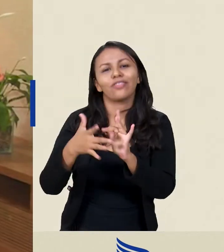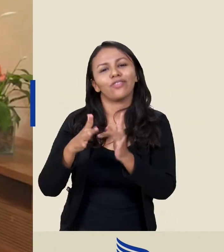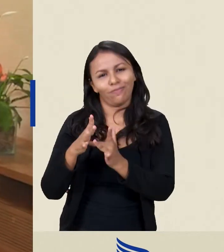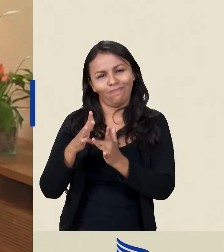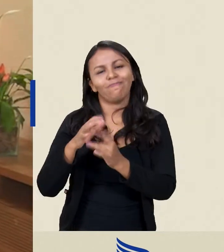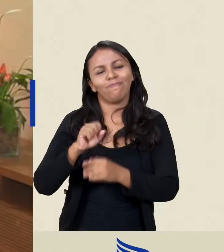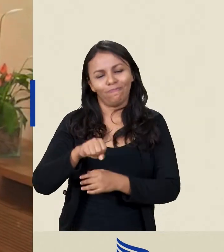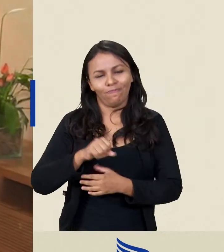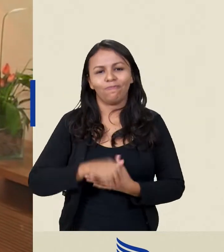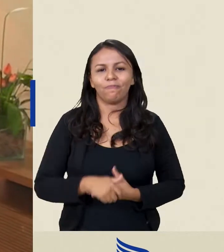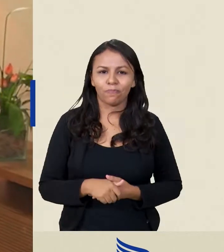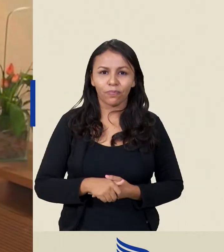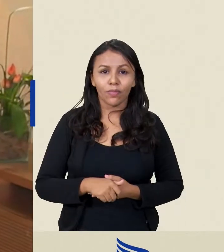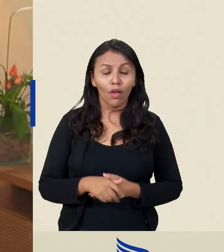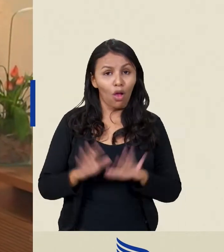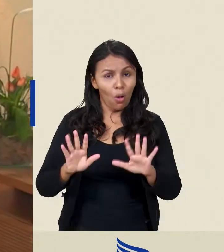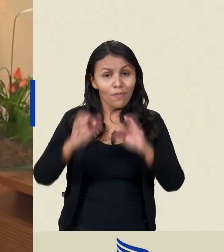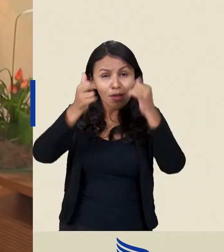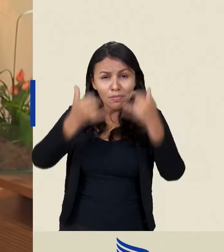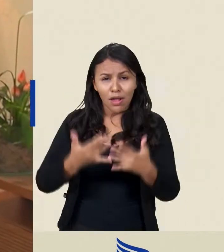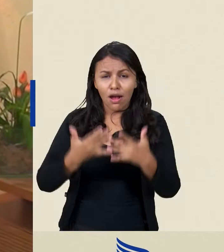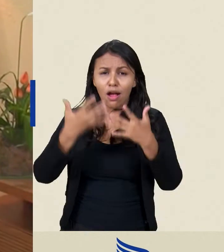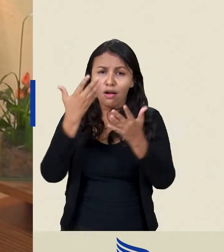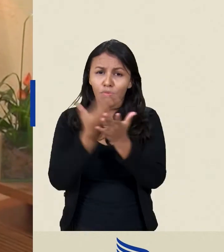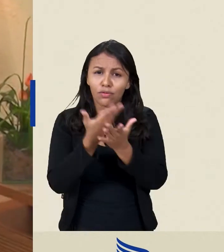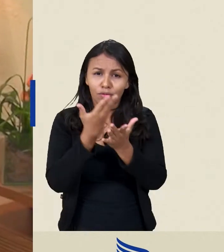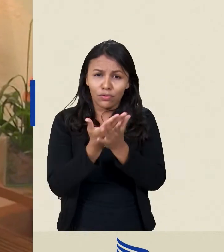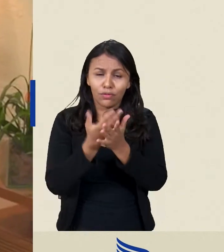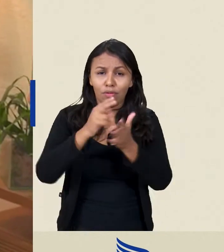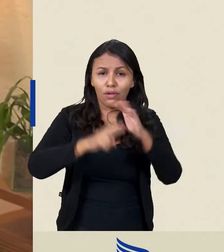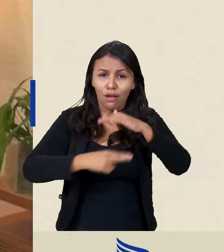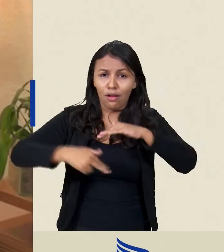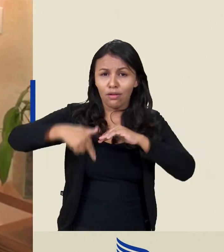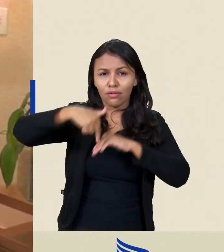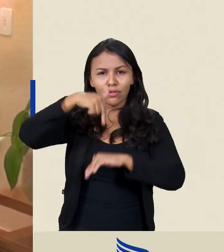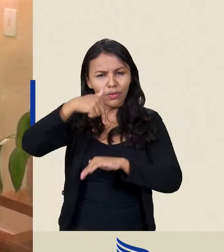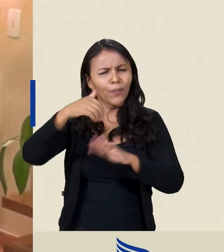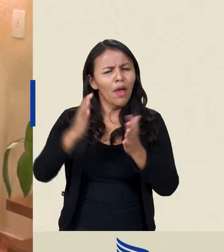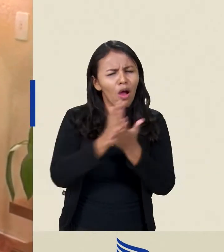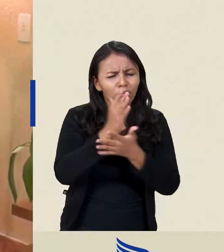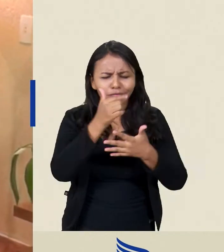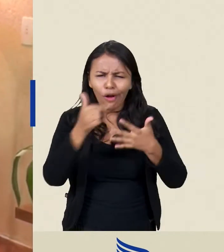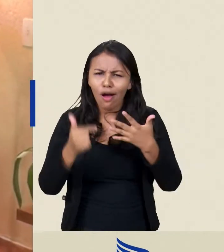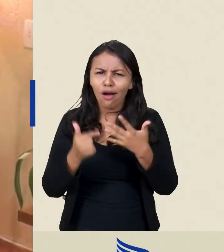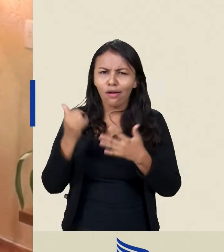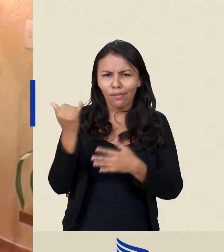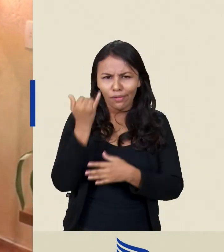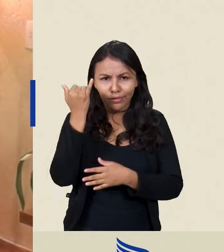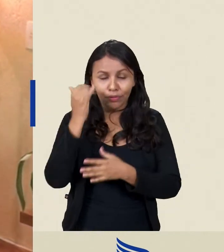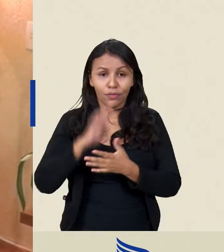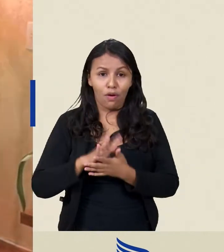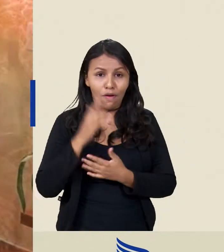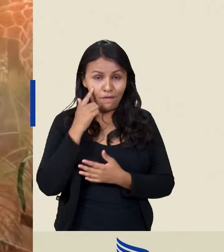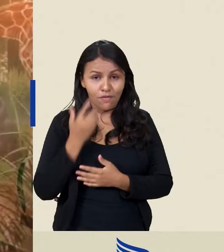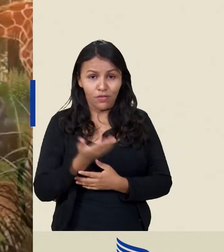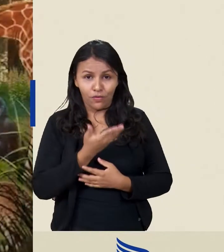o estudo da ressurreição com alguns pontos interessantes. Acompanhe no gráfico.